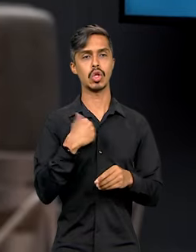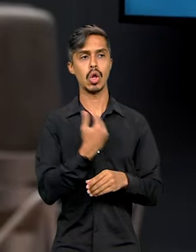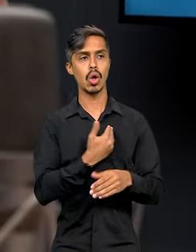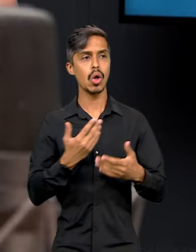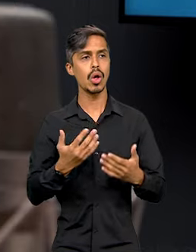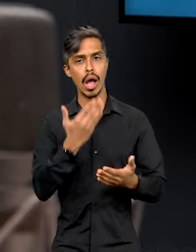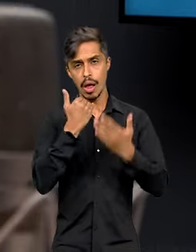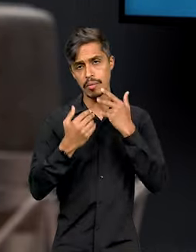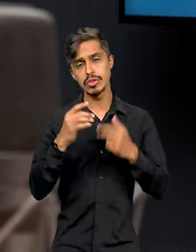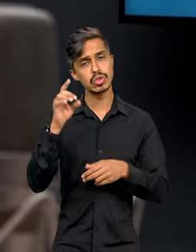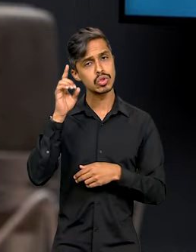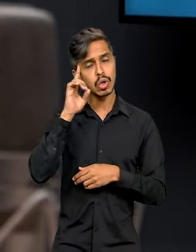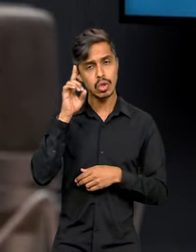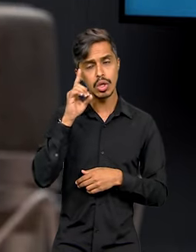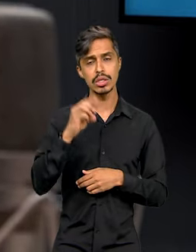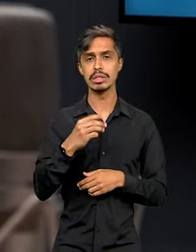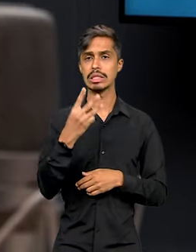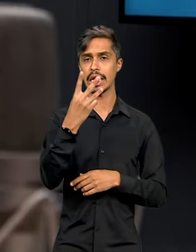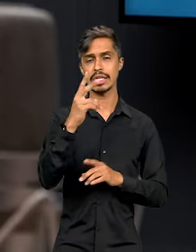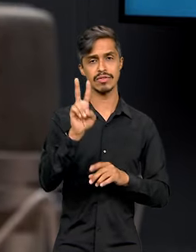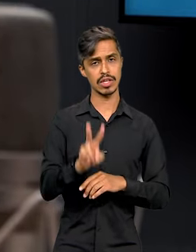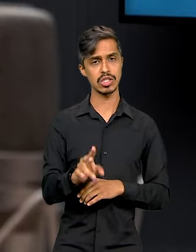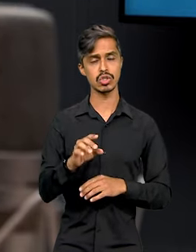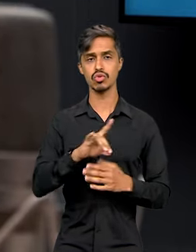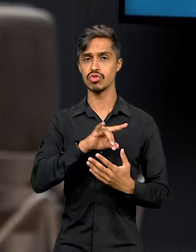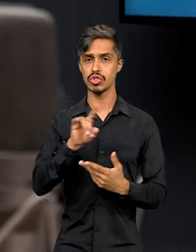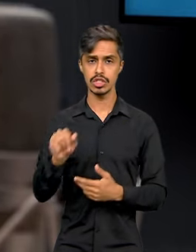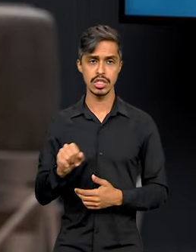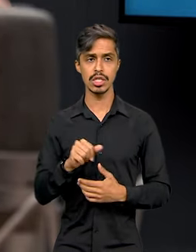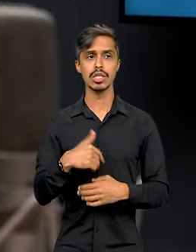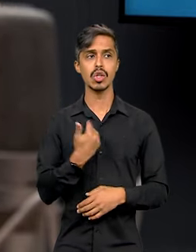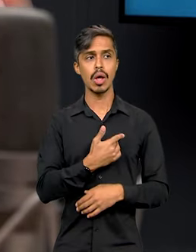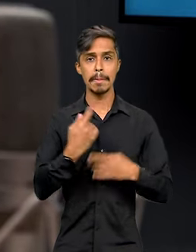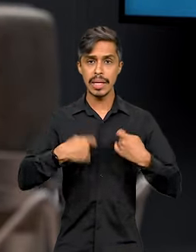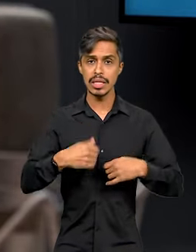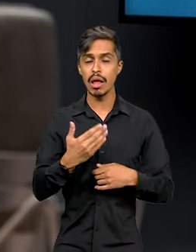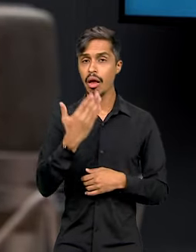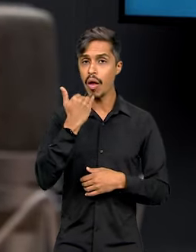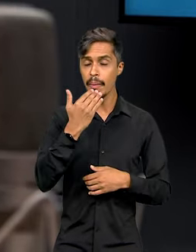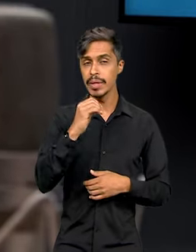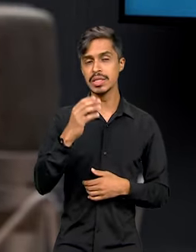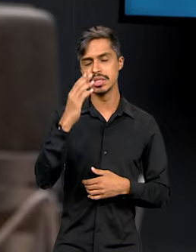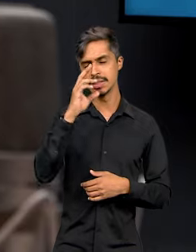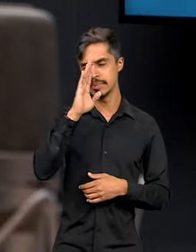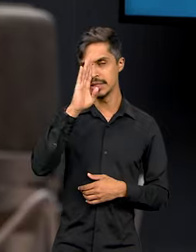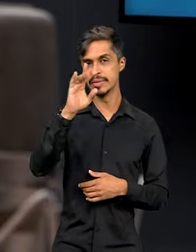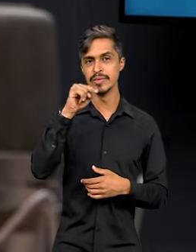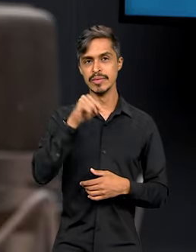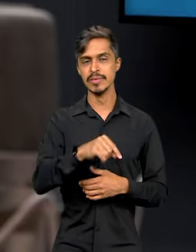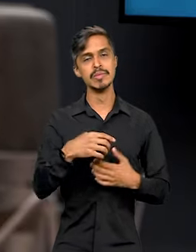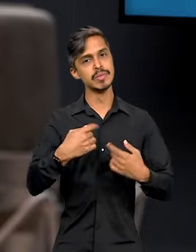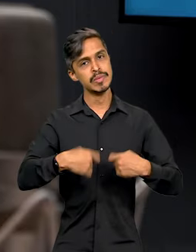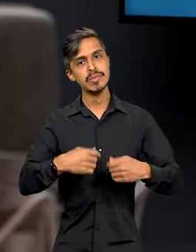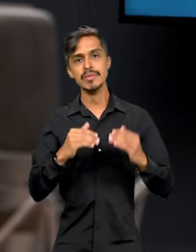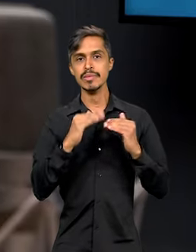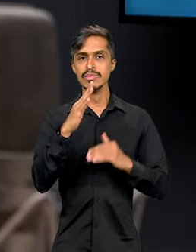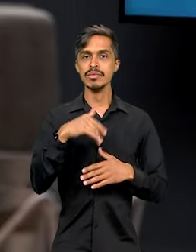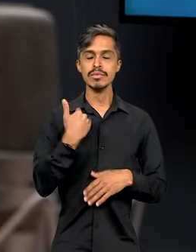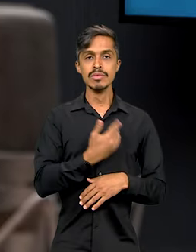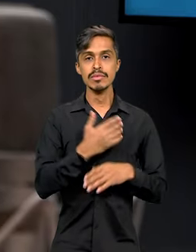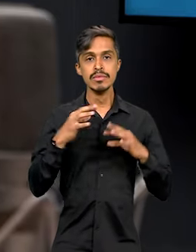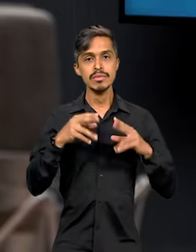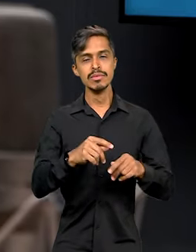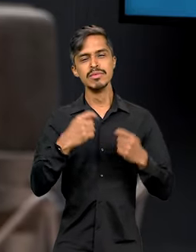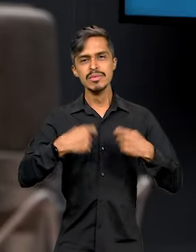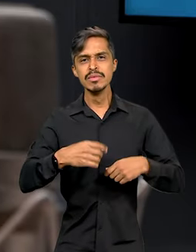alimentamos pelo menos três vezes eh no dia ou pensamos que nós deveríamos alimentar três vezes no dia Então nesse sentido que todos